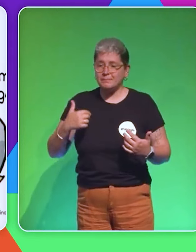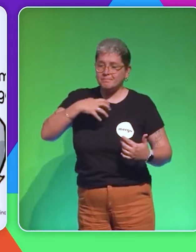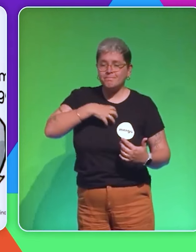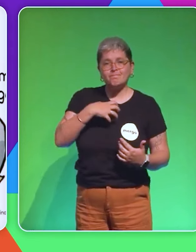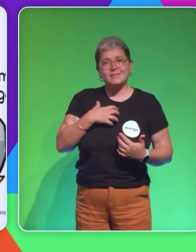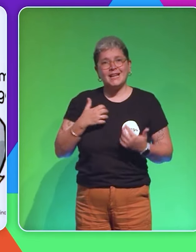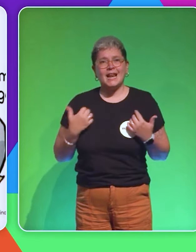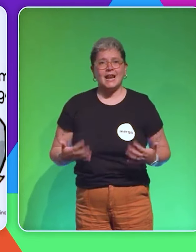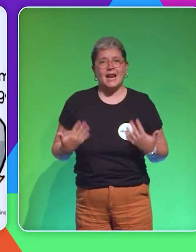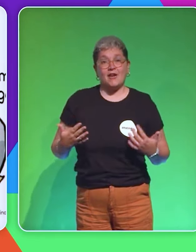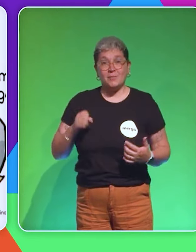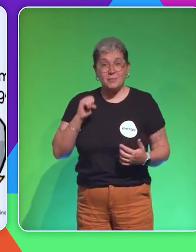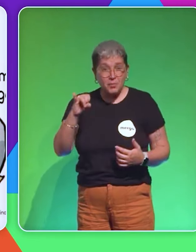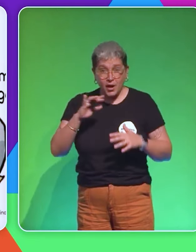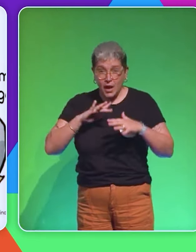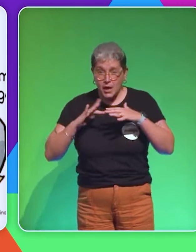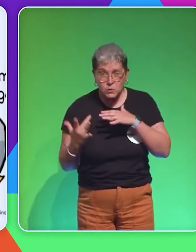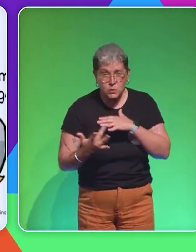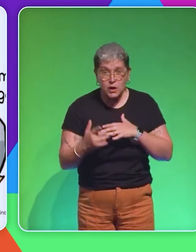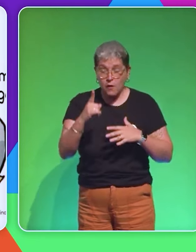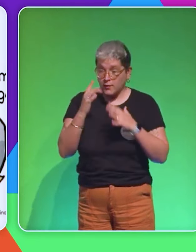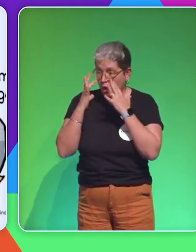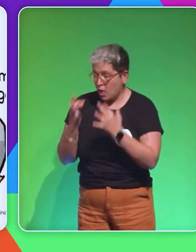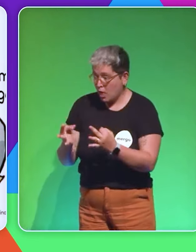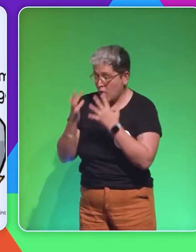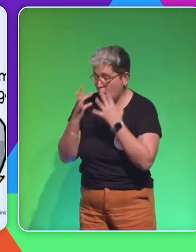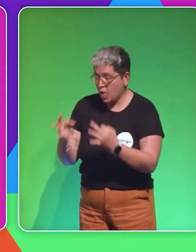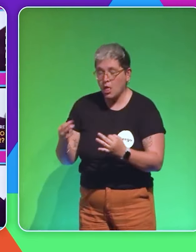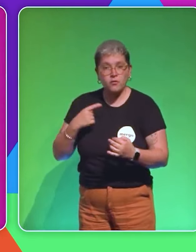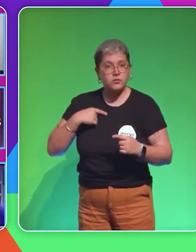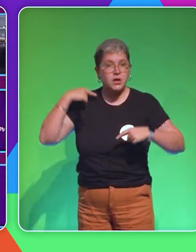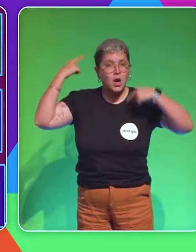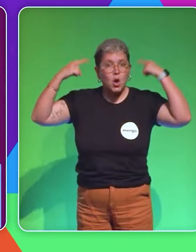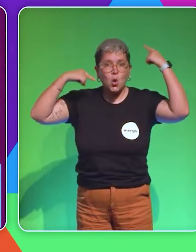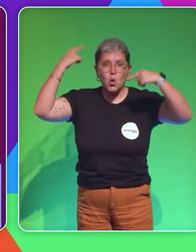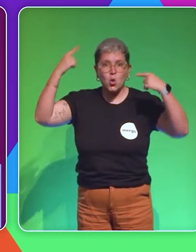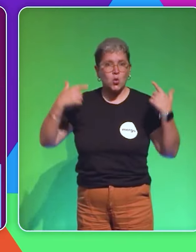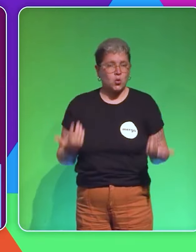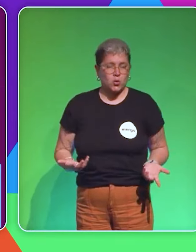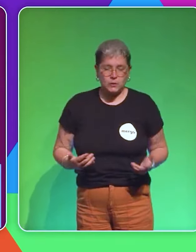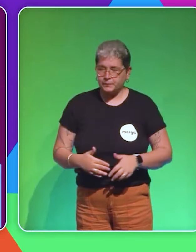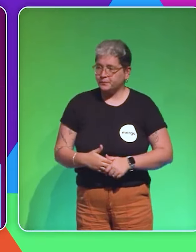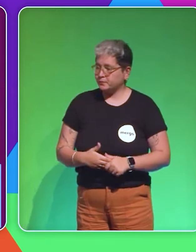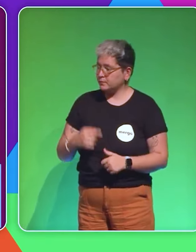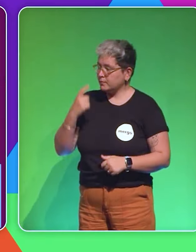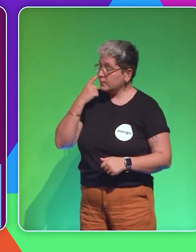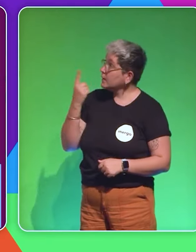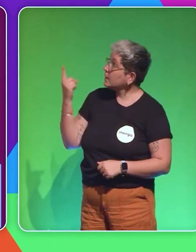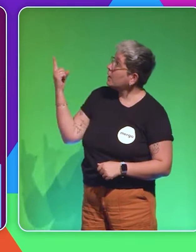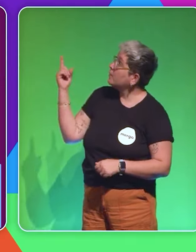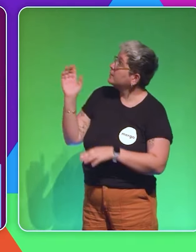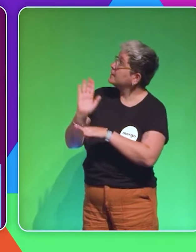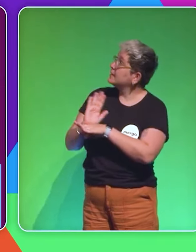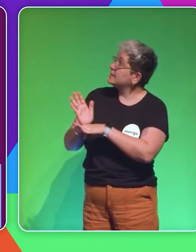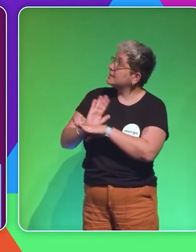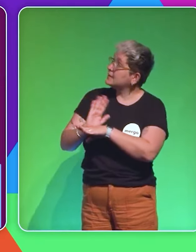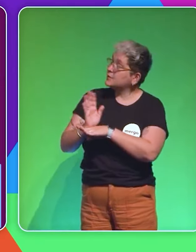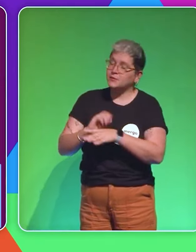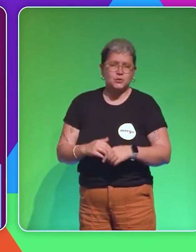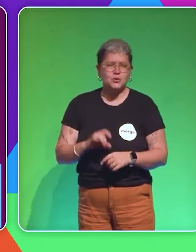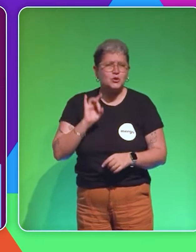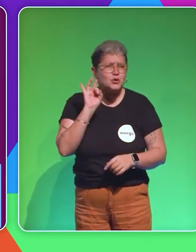a ferro e fogo na rede social você fica louco você não faz o seu trabalho esses vídeos aqui só para só para